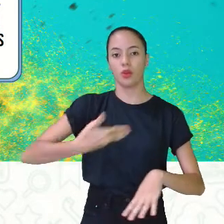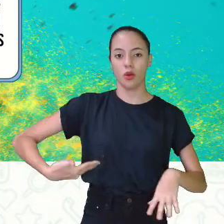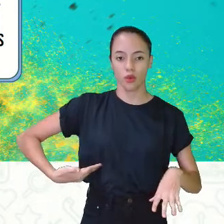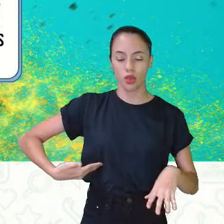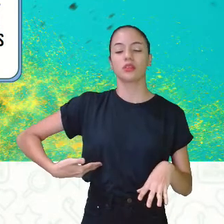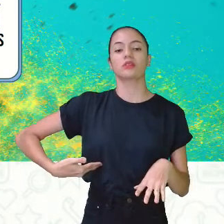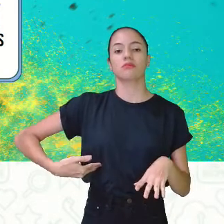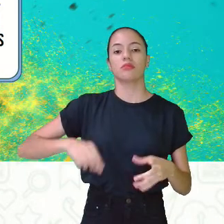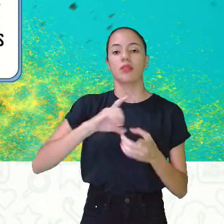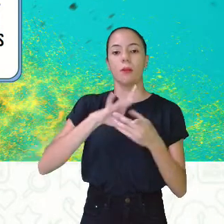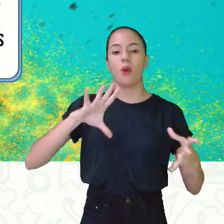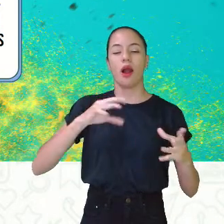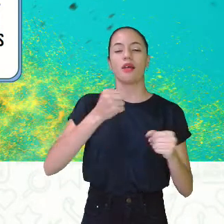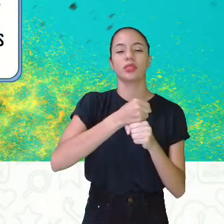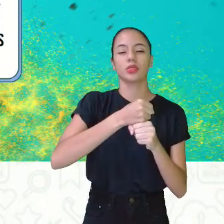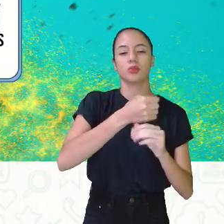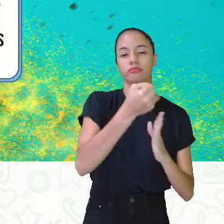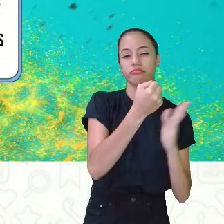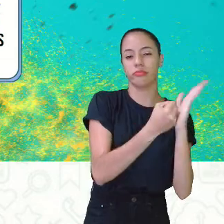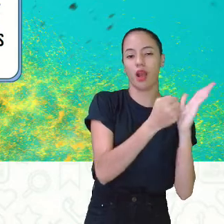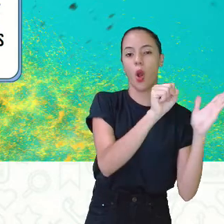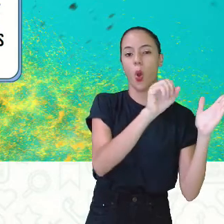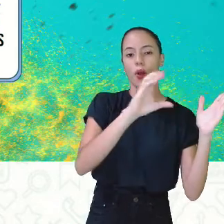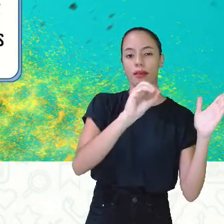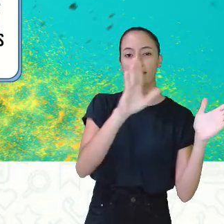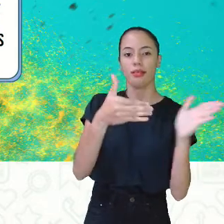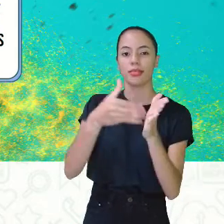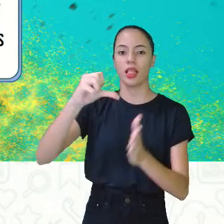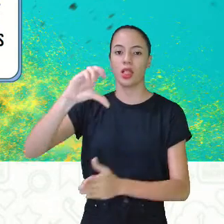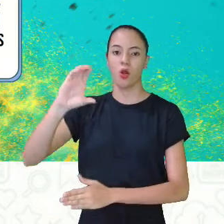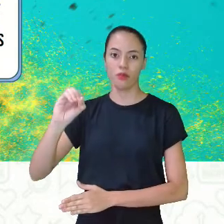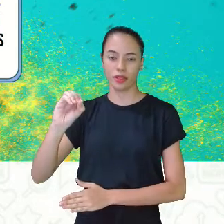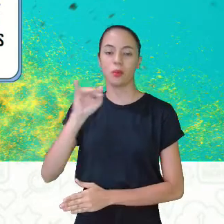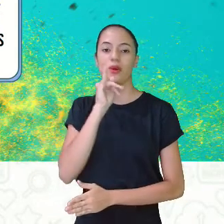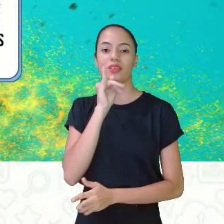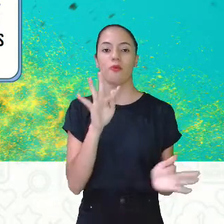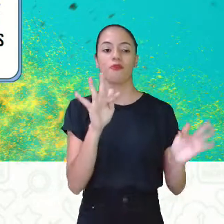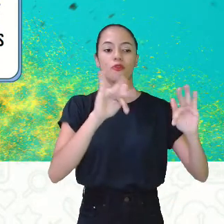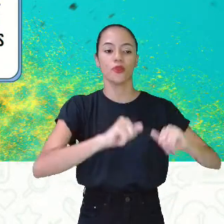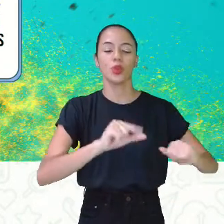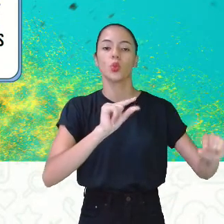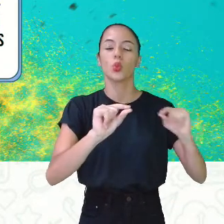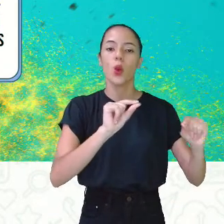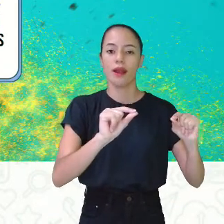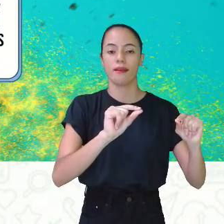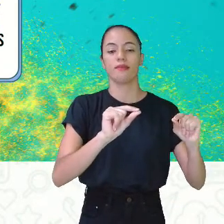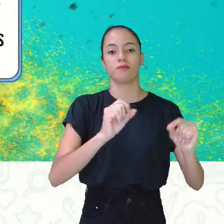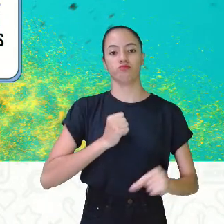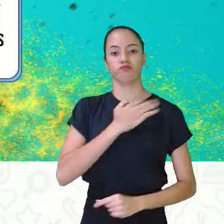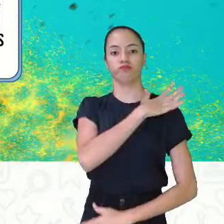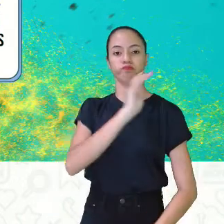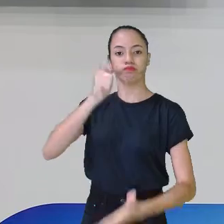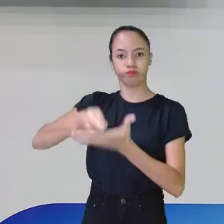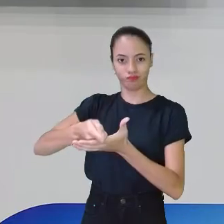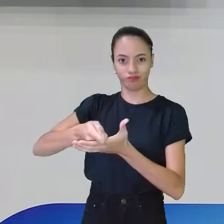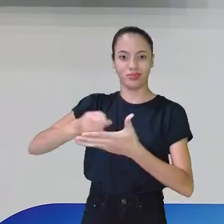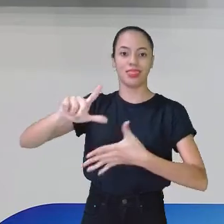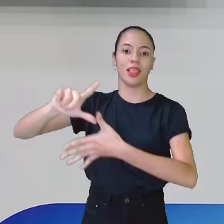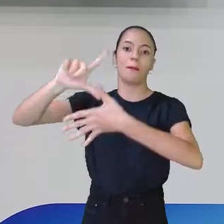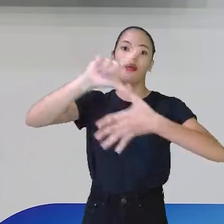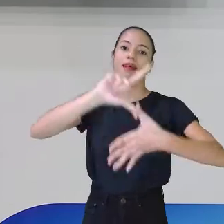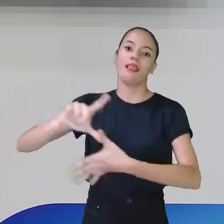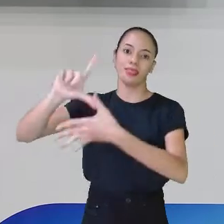e 90, com o fim das ditaduras militares na América Latina. Então, é isso, né? Fica aí